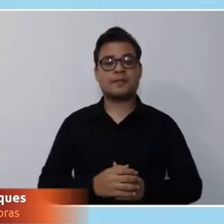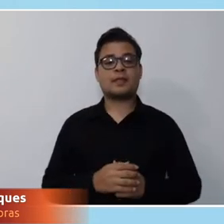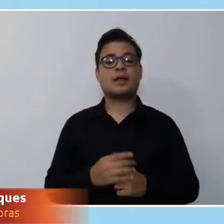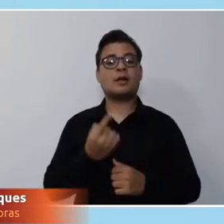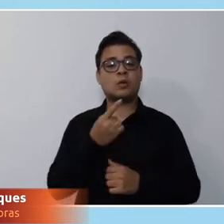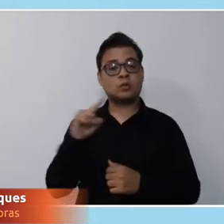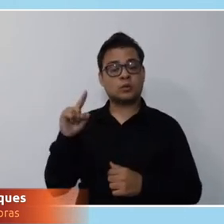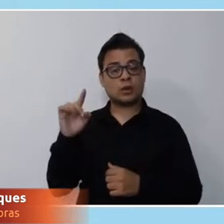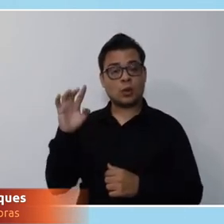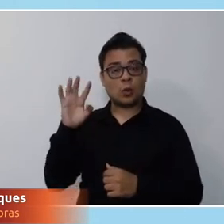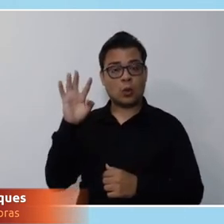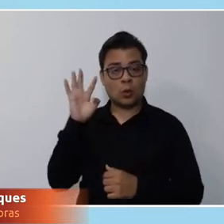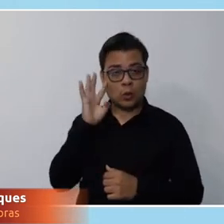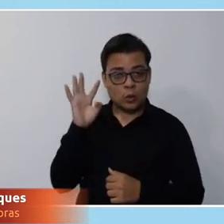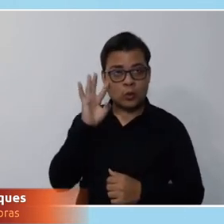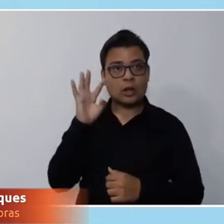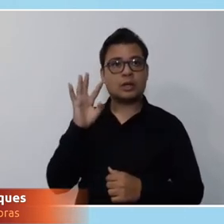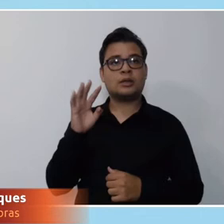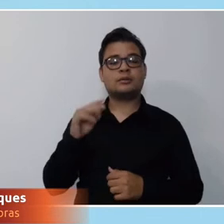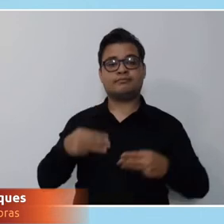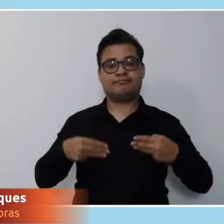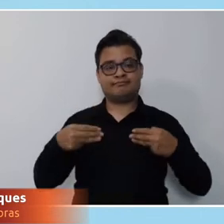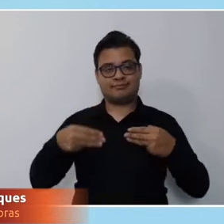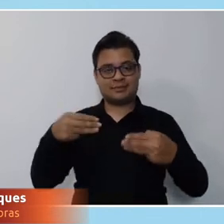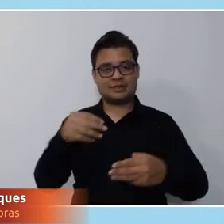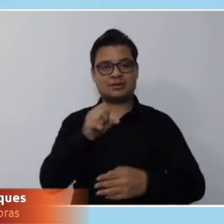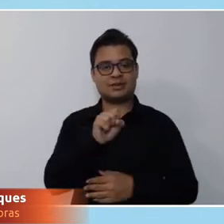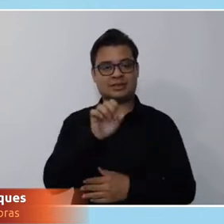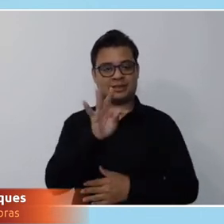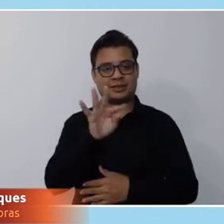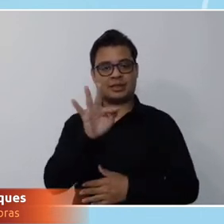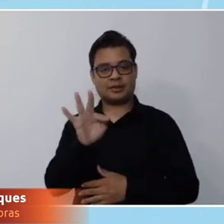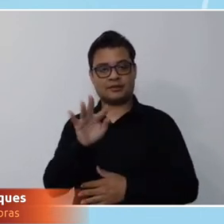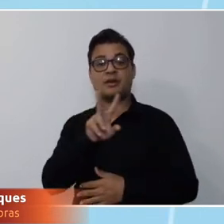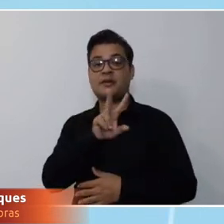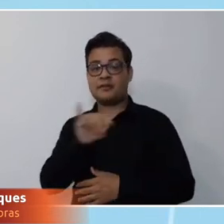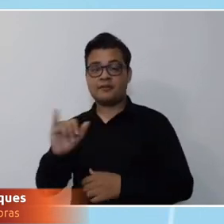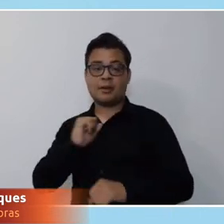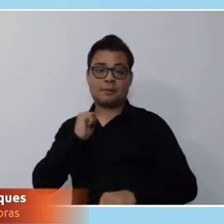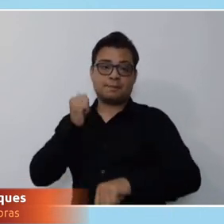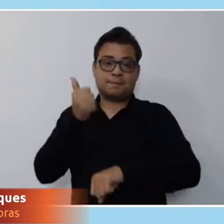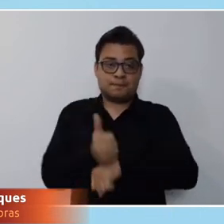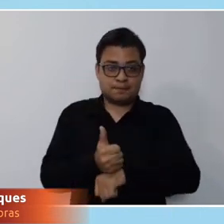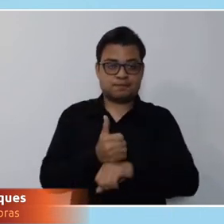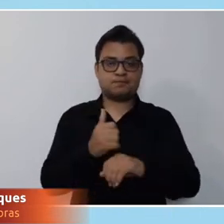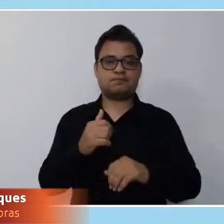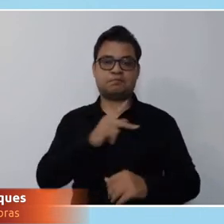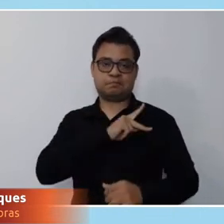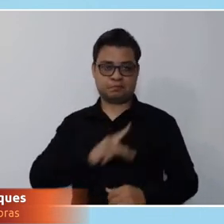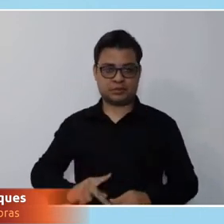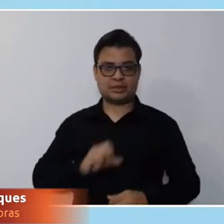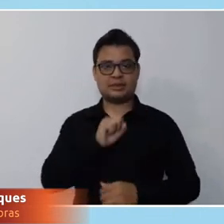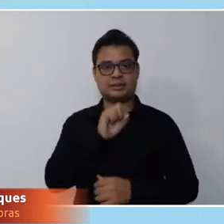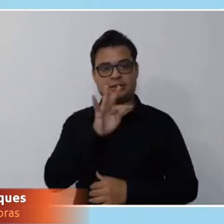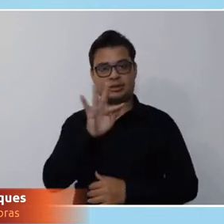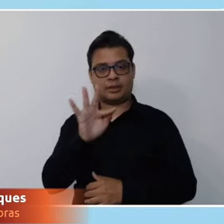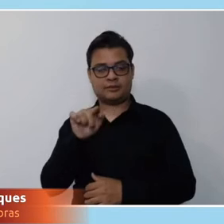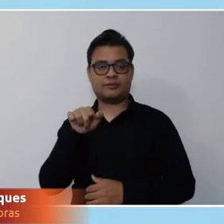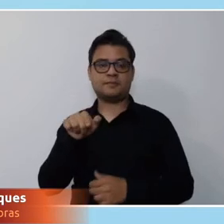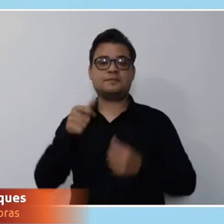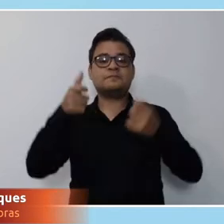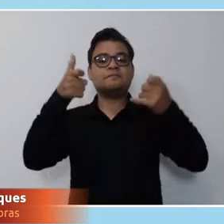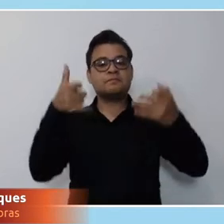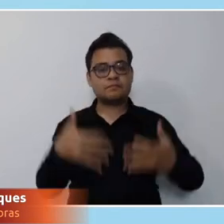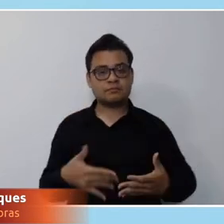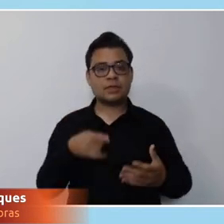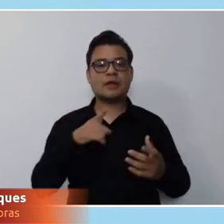STF, o Edson Fachin, que vai assumir a presidência do Tribunal Superior Eleitoral, afirmou em uma entrevista ao jornal Estado de São